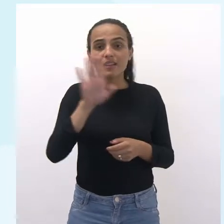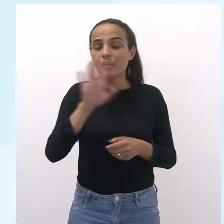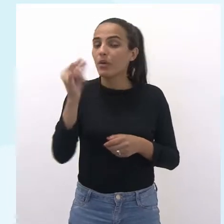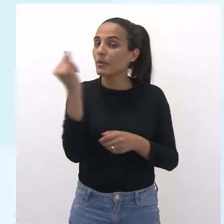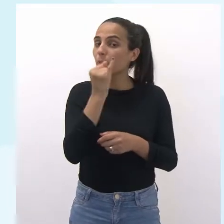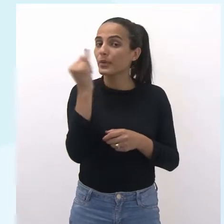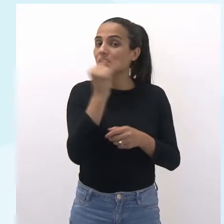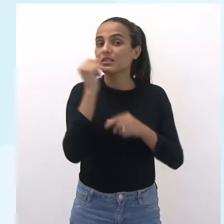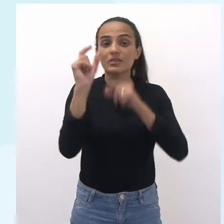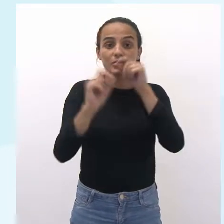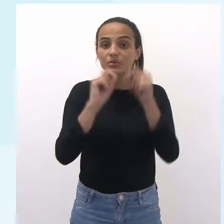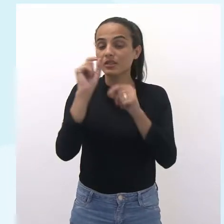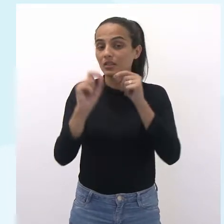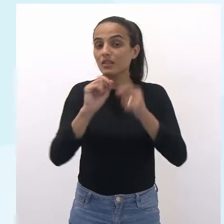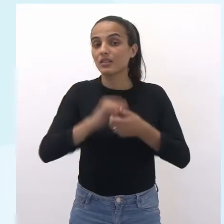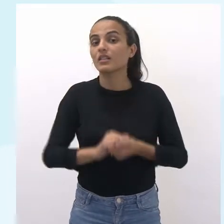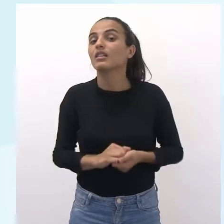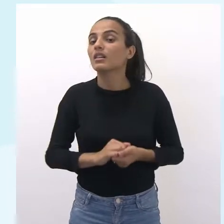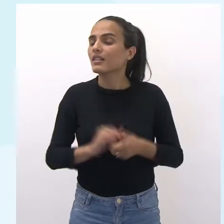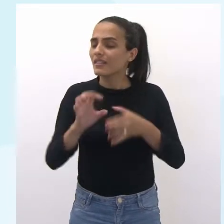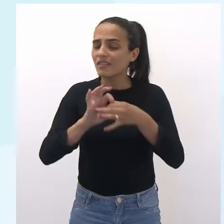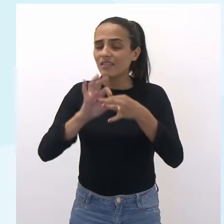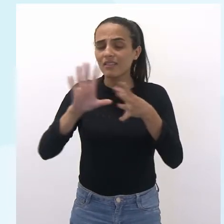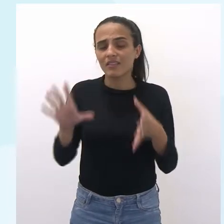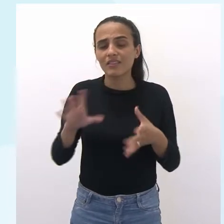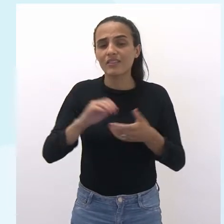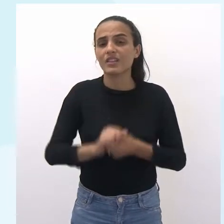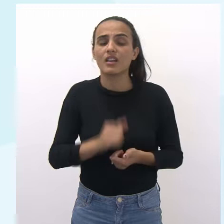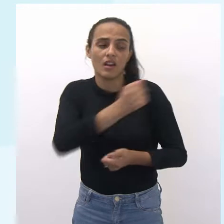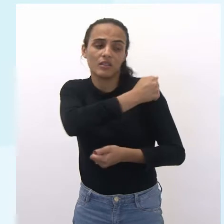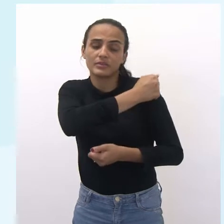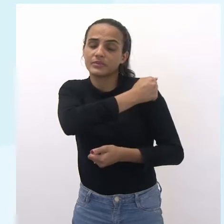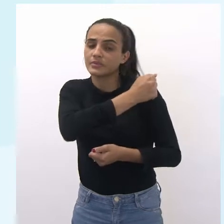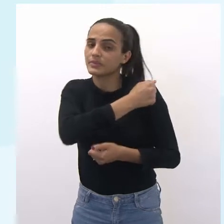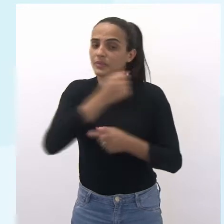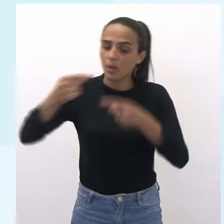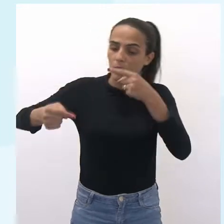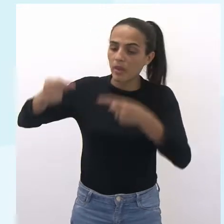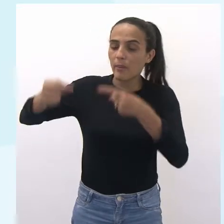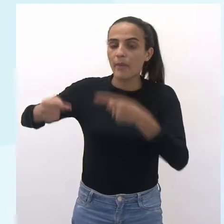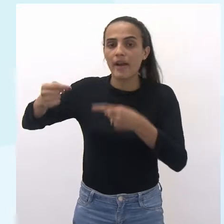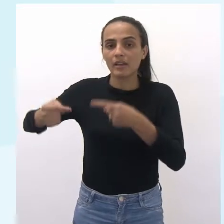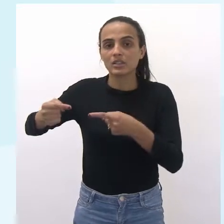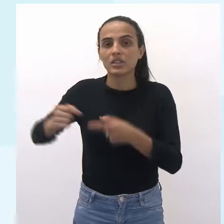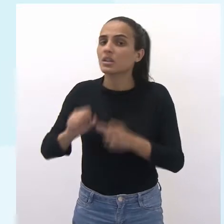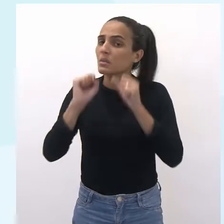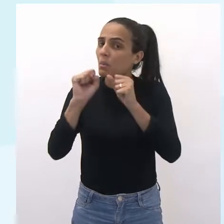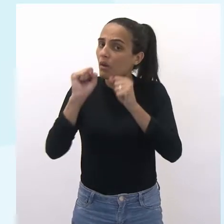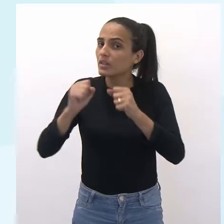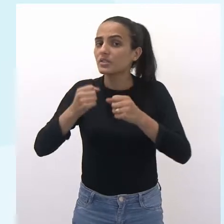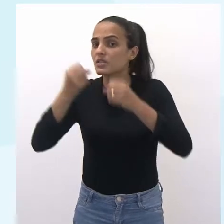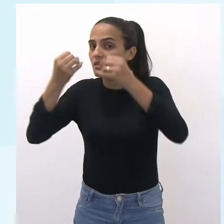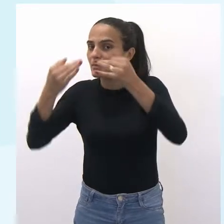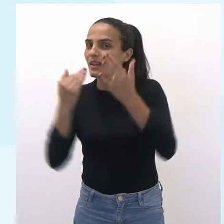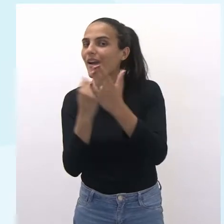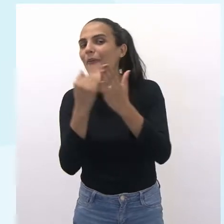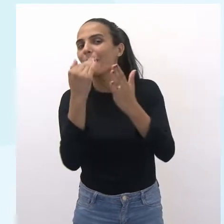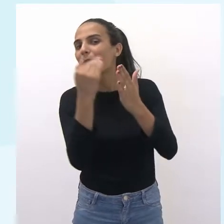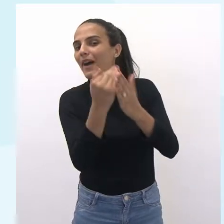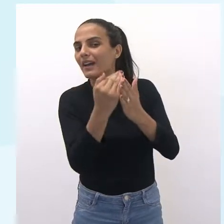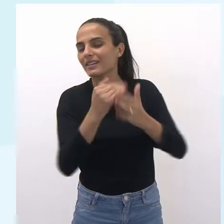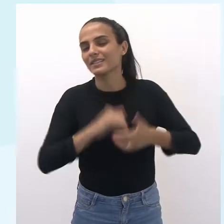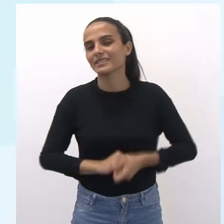importante possibilitar para o estudante, por meio do debate, o que ele pode dizer mais sobre aquele assunto,